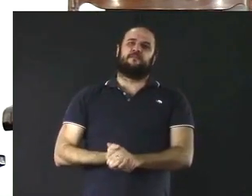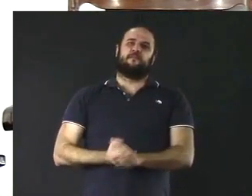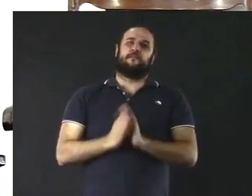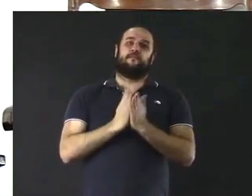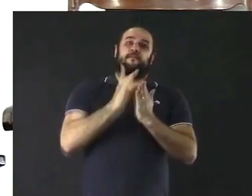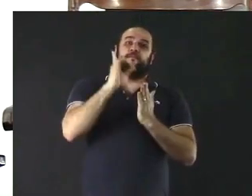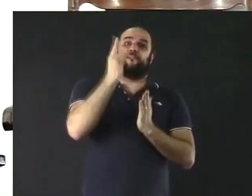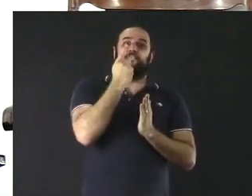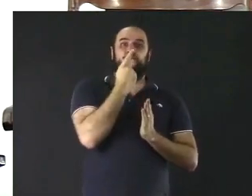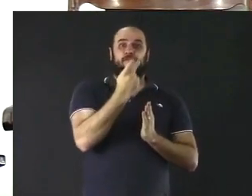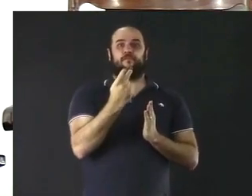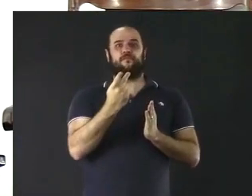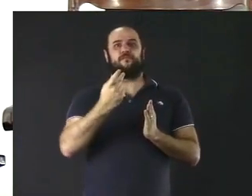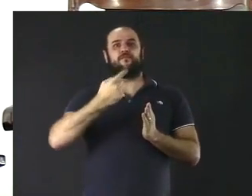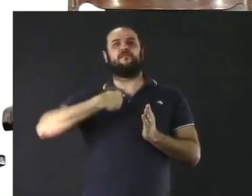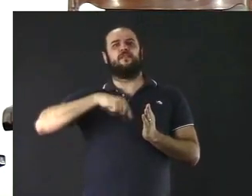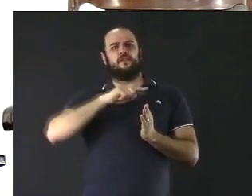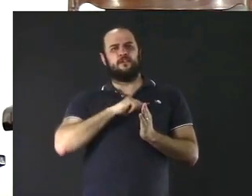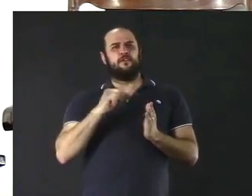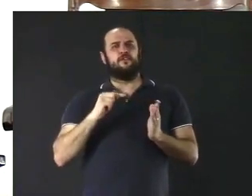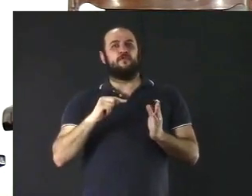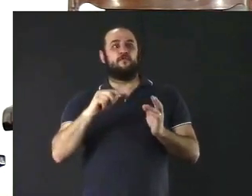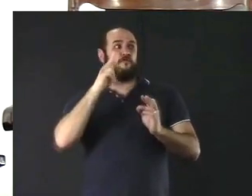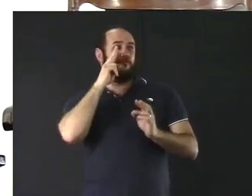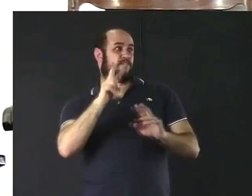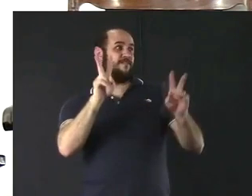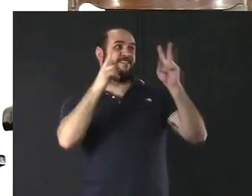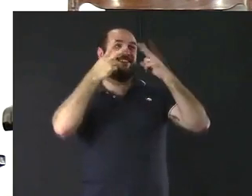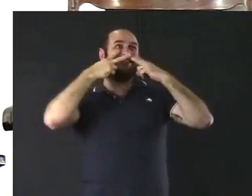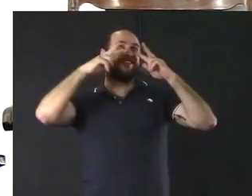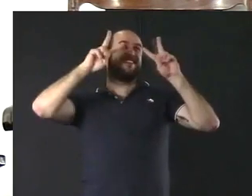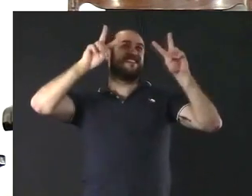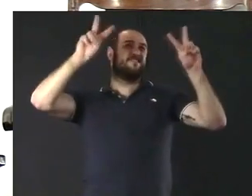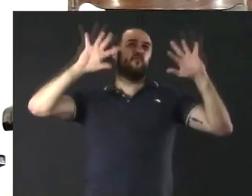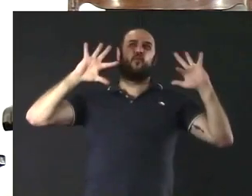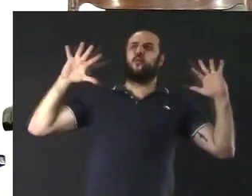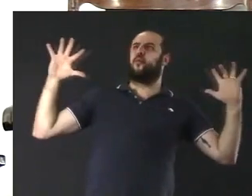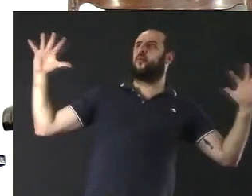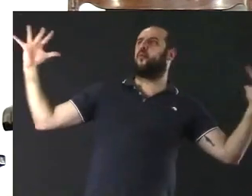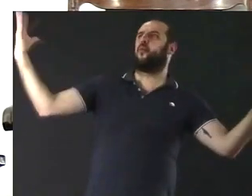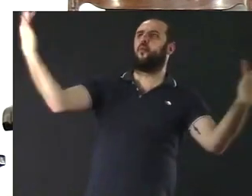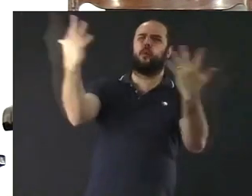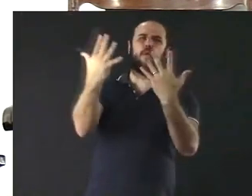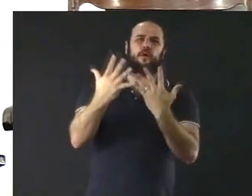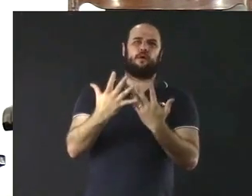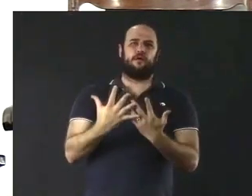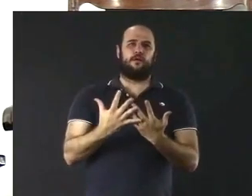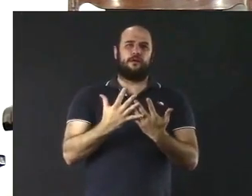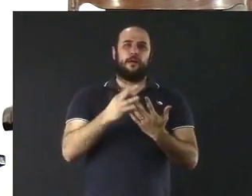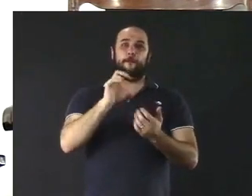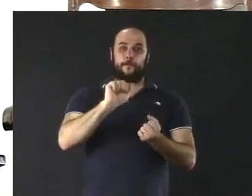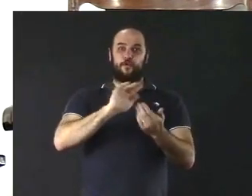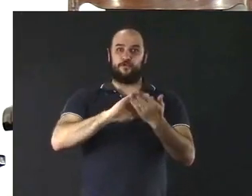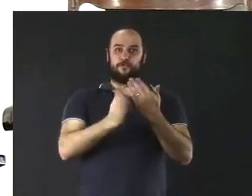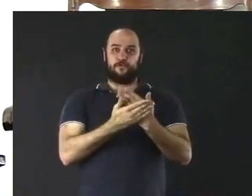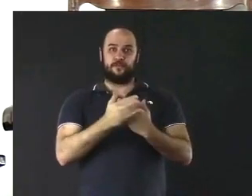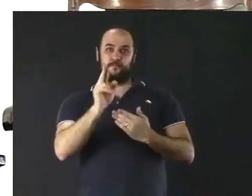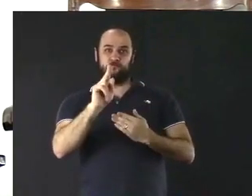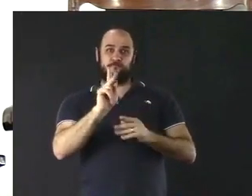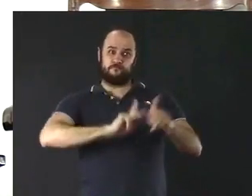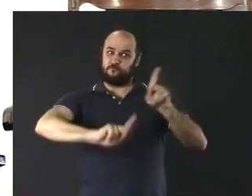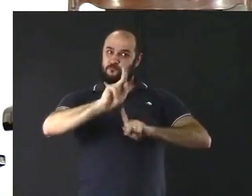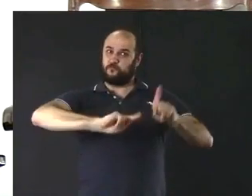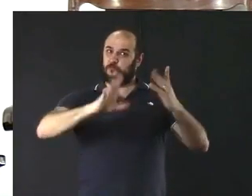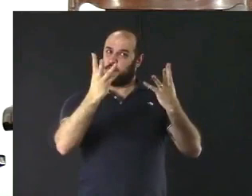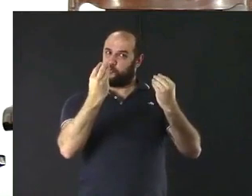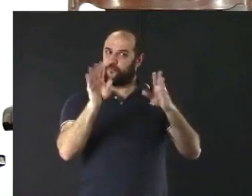nós temos então a rodear-nos tão grande nuvem de testemunhas, e essa nuvem de testemunhas pode ser traduzido como uma grande multidão. E aqui